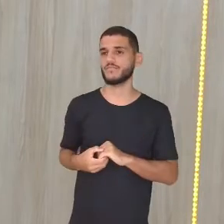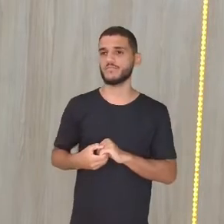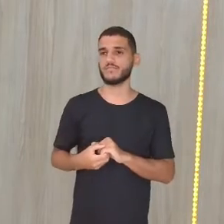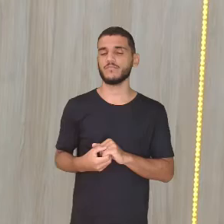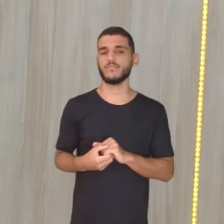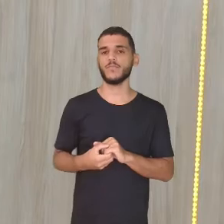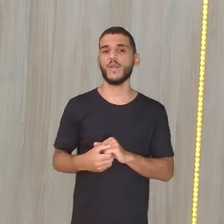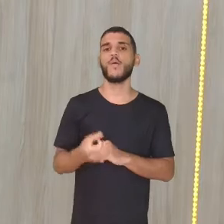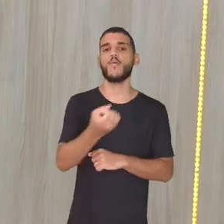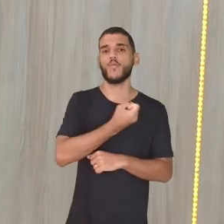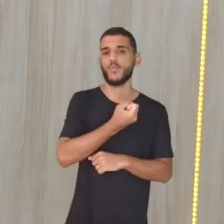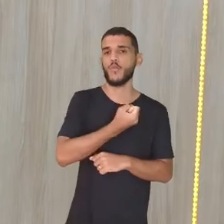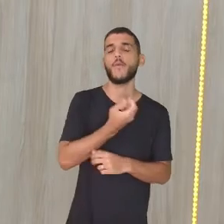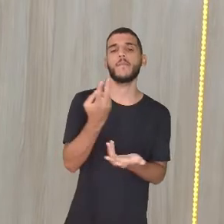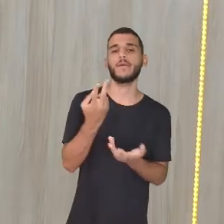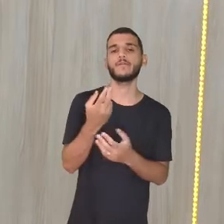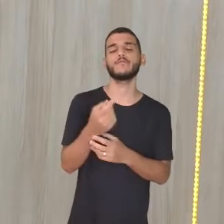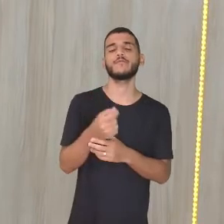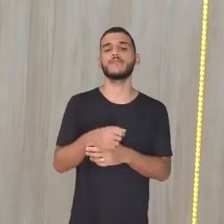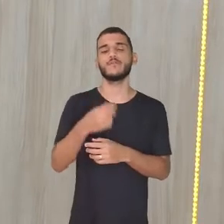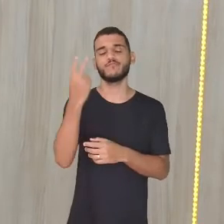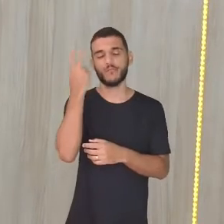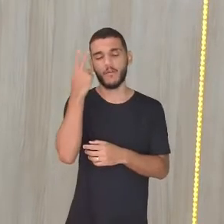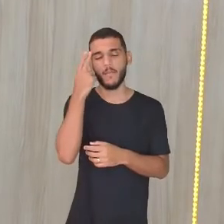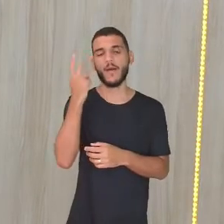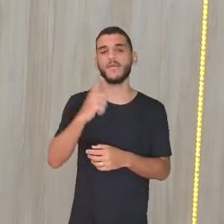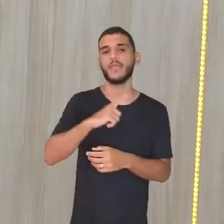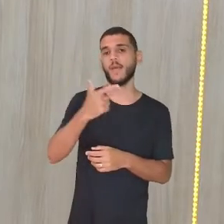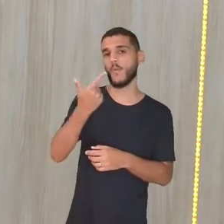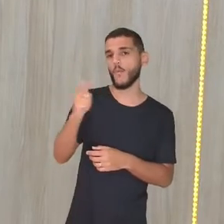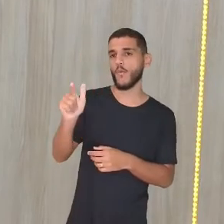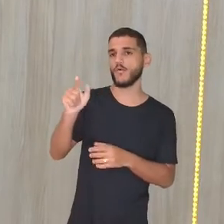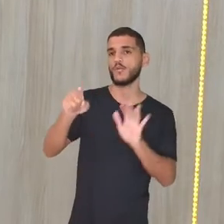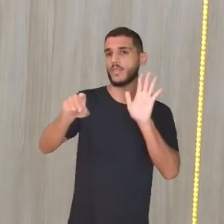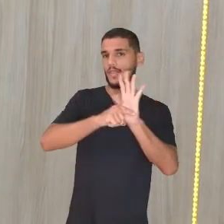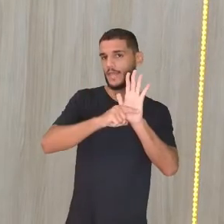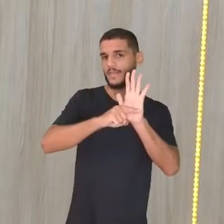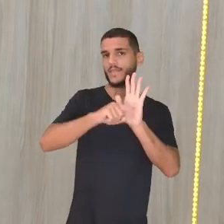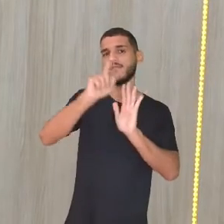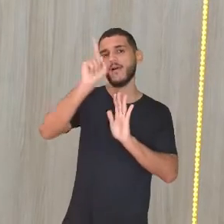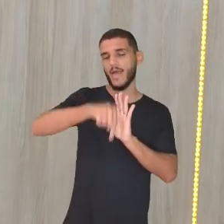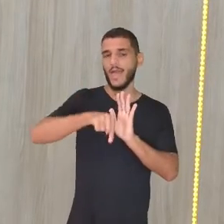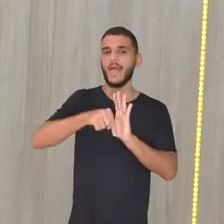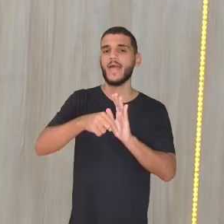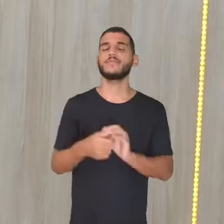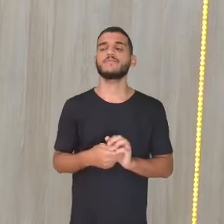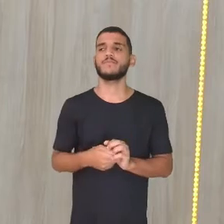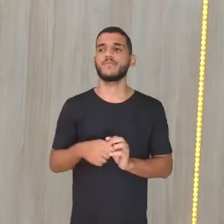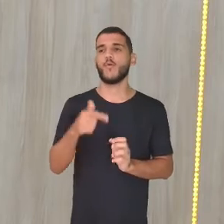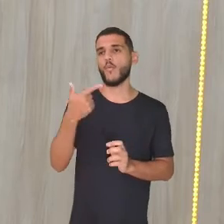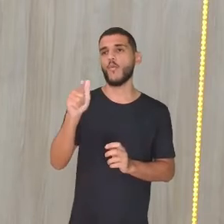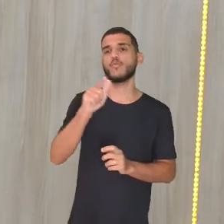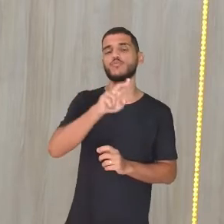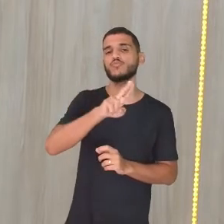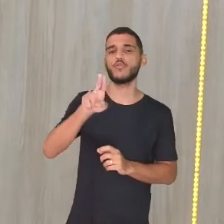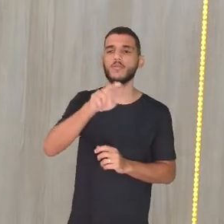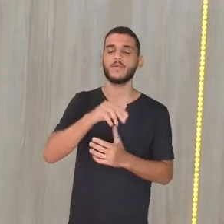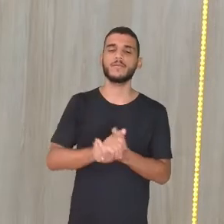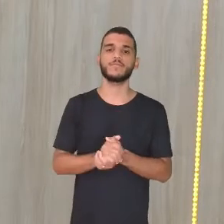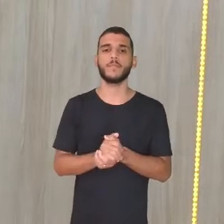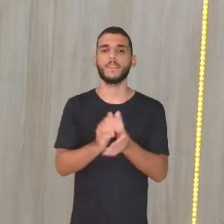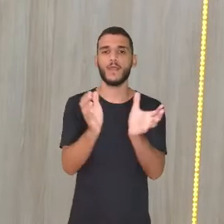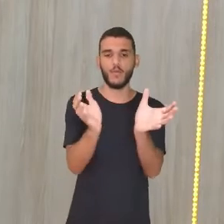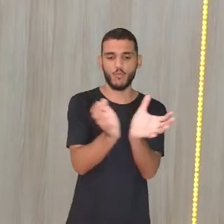números naturais, tá? Mais os números aí negativos, beleza? Então, eu tenho aí que o conjunto dos